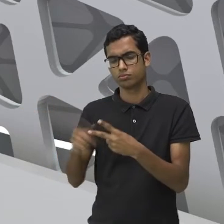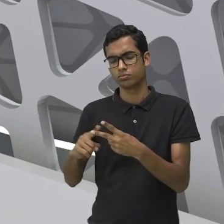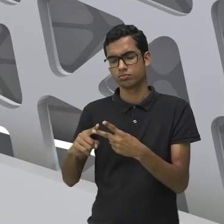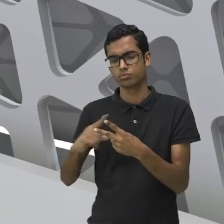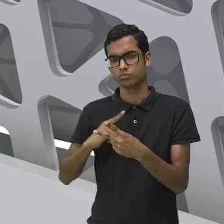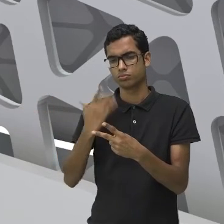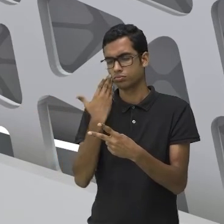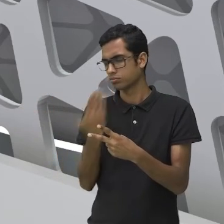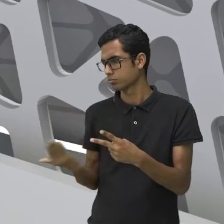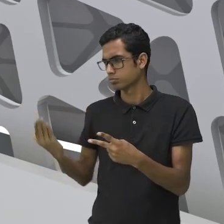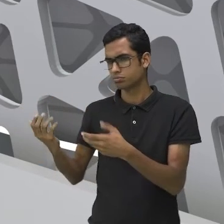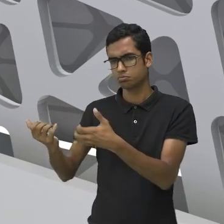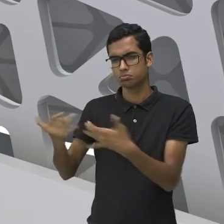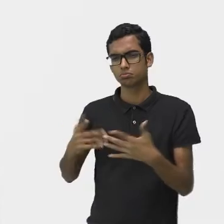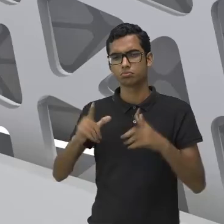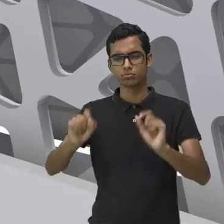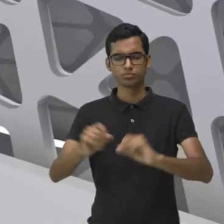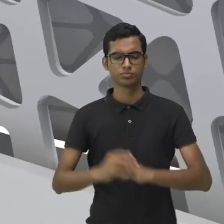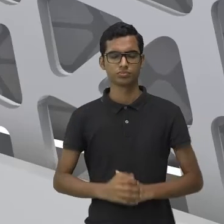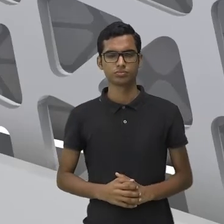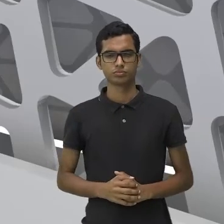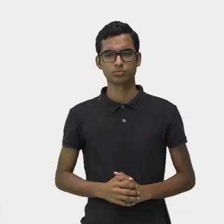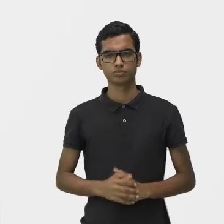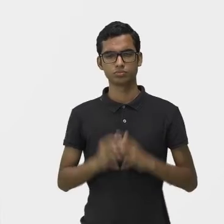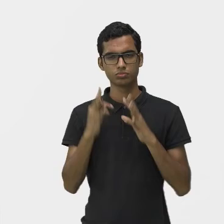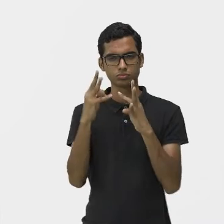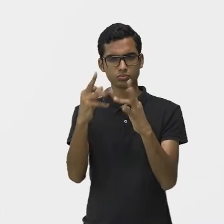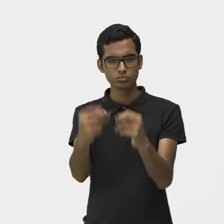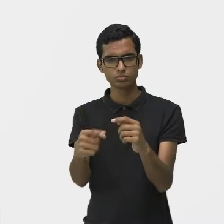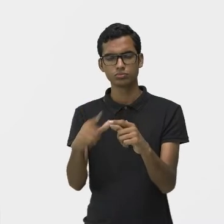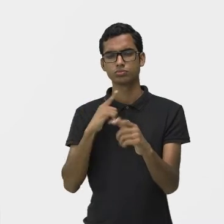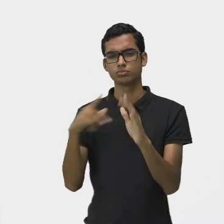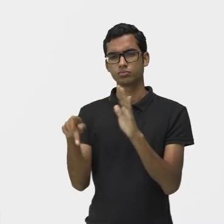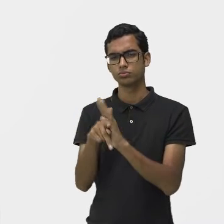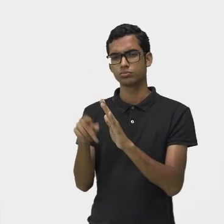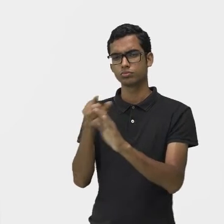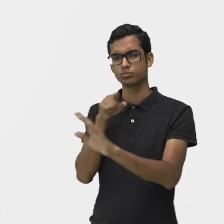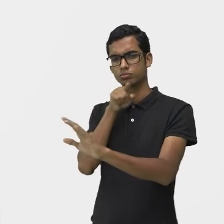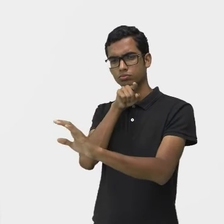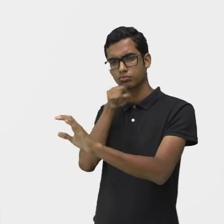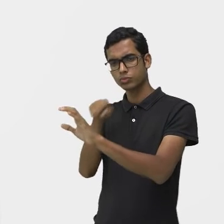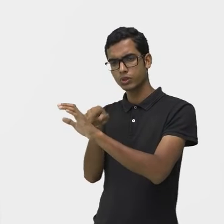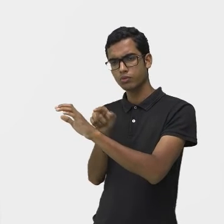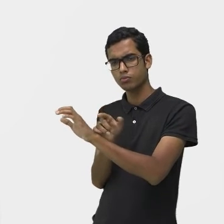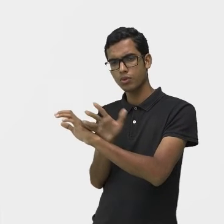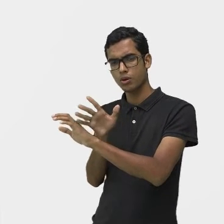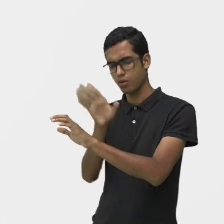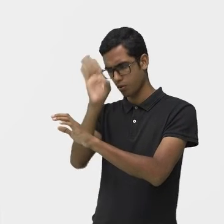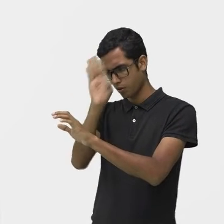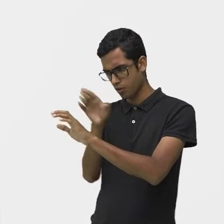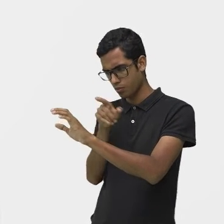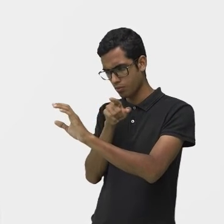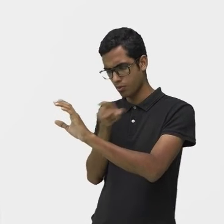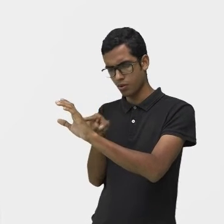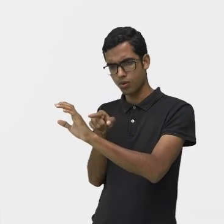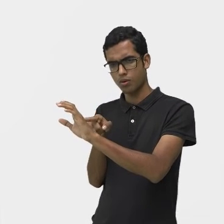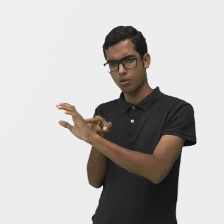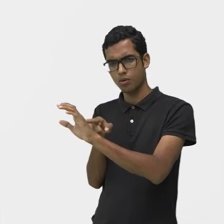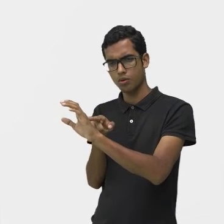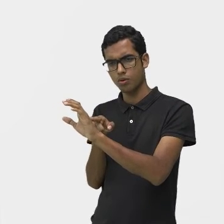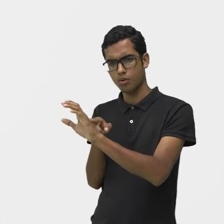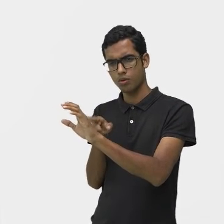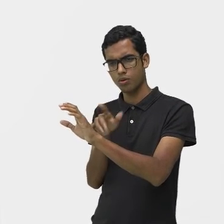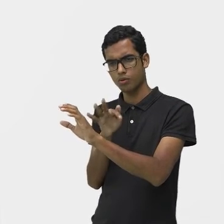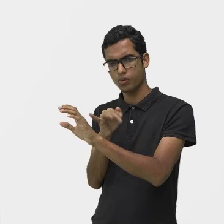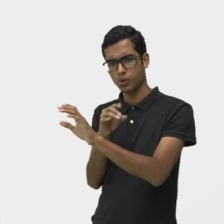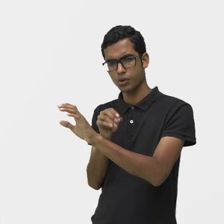notável, que diz o seguinte, olha, todo raio luminoso que incide numa direção que passa pelo foco,